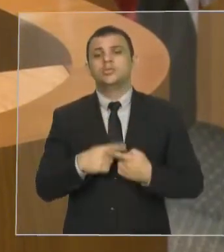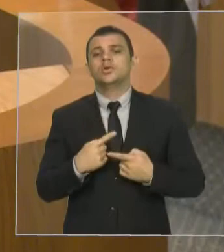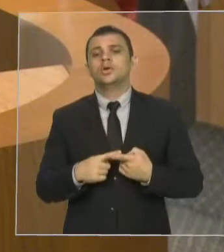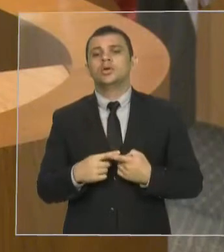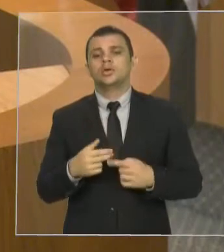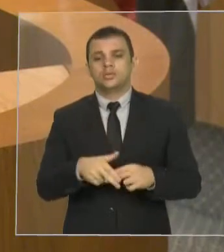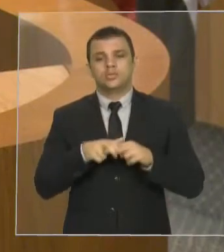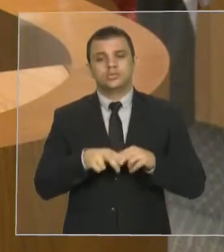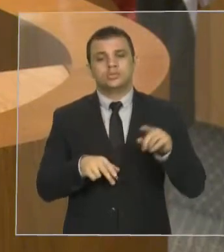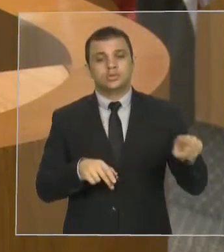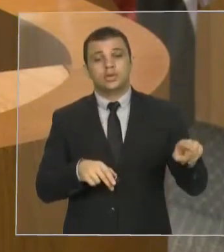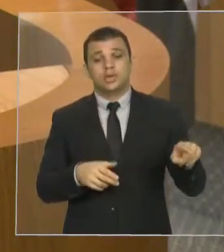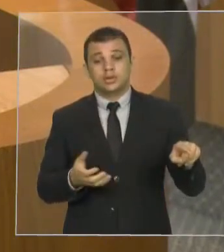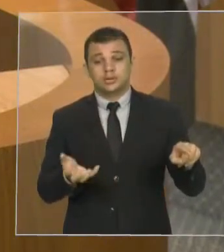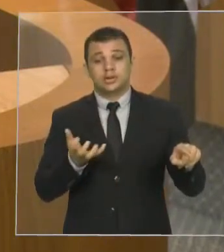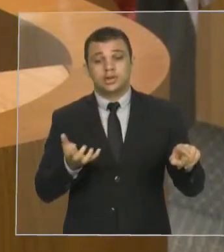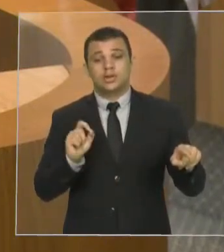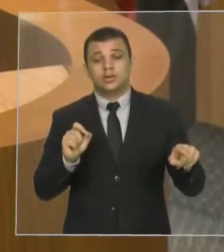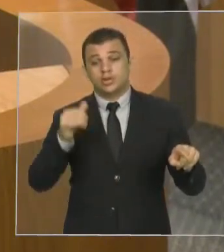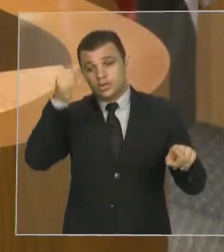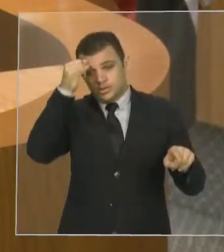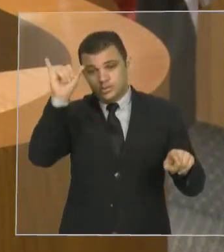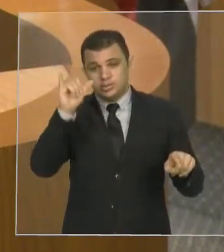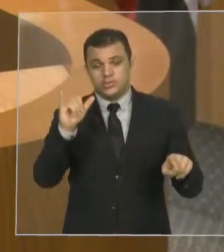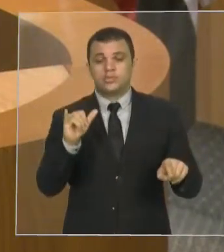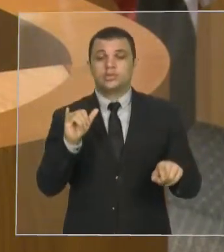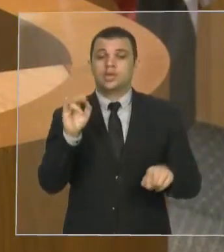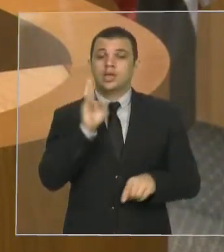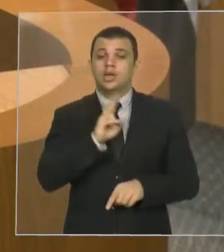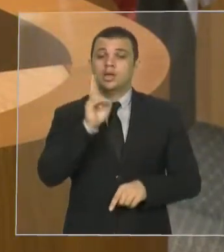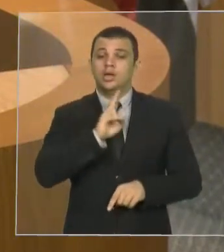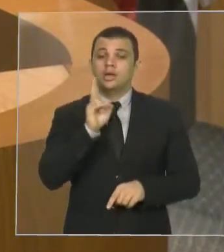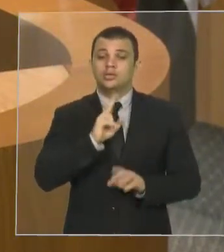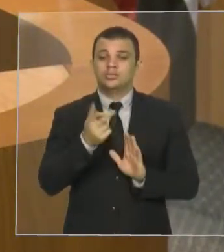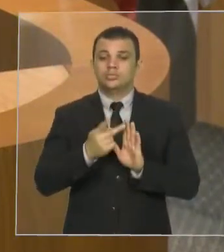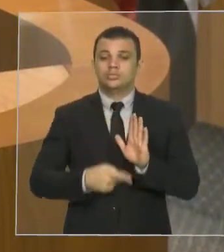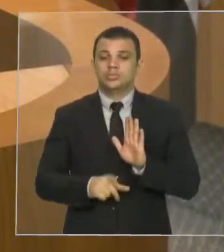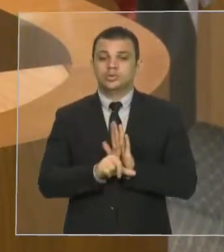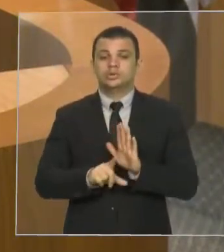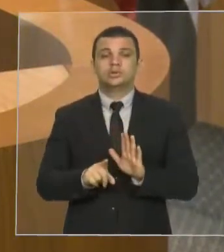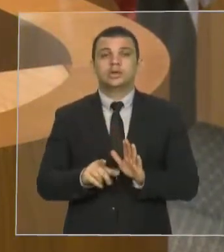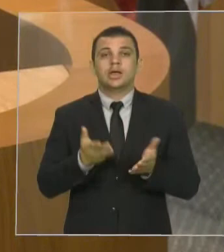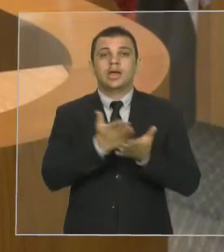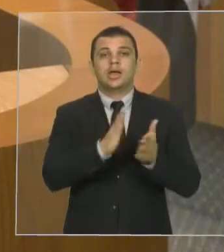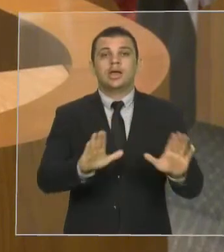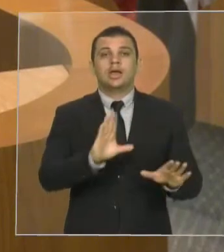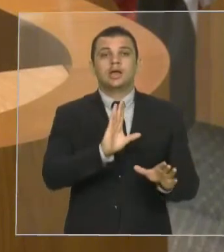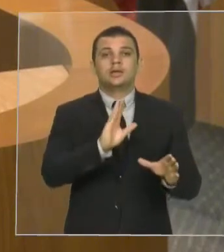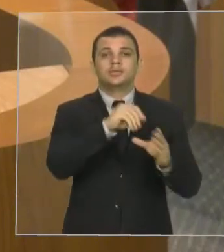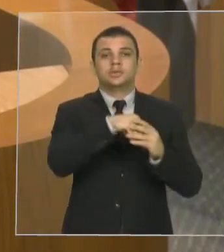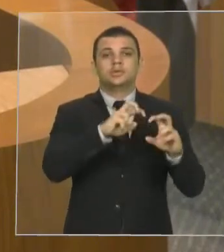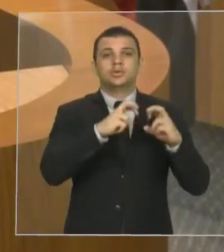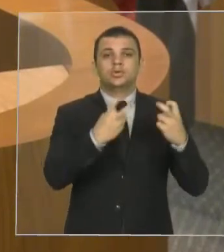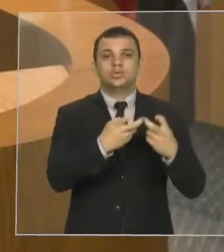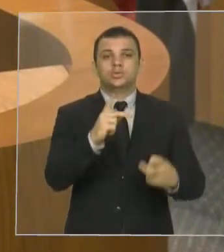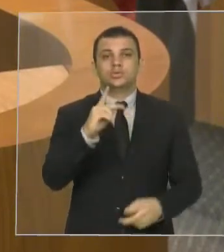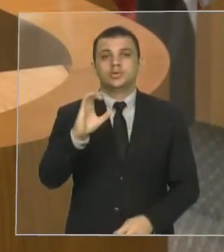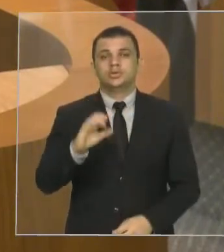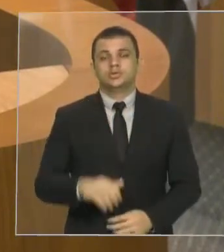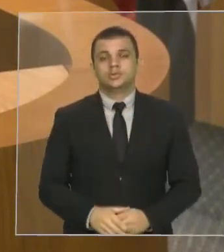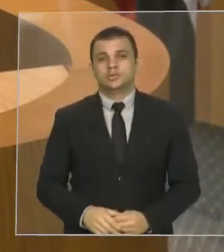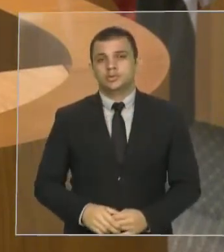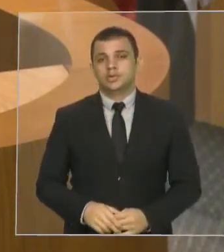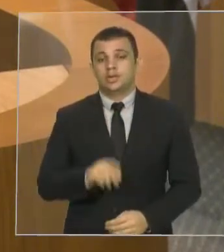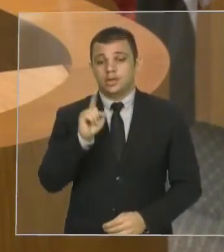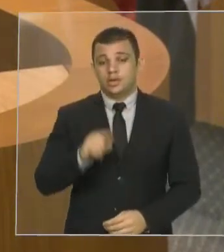poder evitar o regime de urgência de tramitação de um projeto de lei que acaba com o Conselho da Polícia Civil. É assim que esse